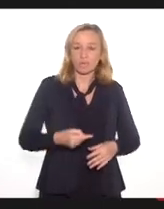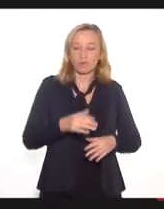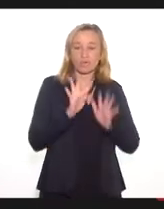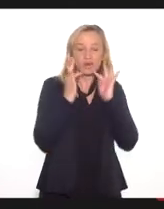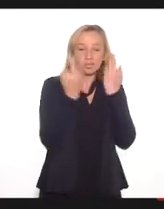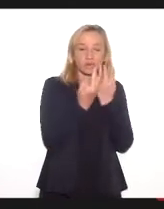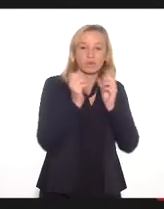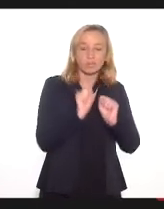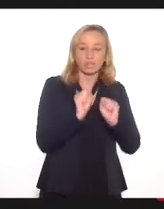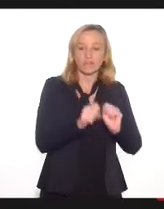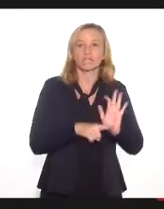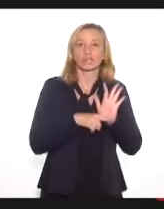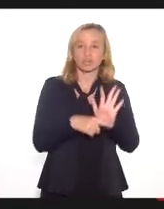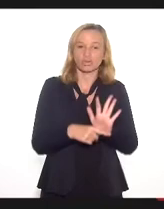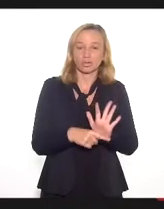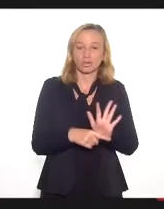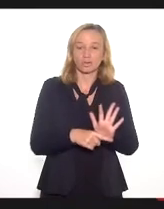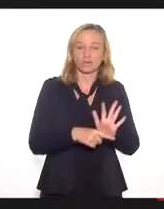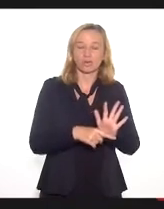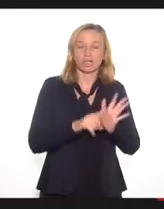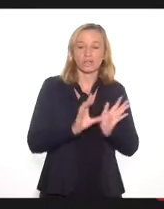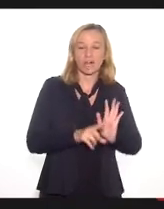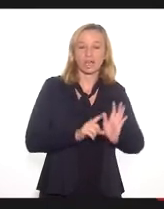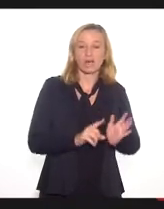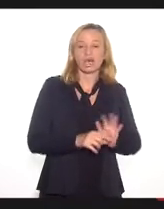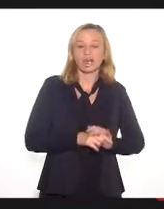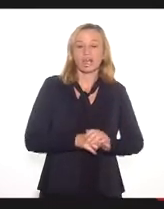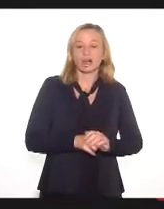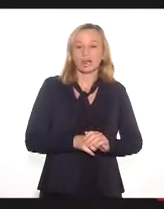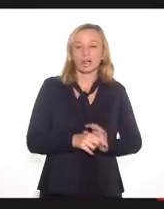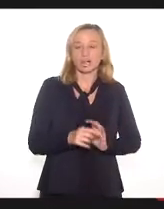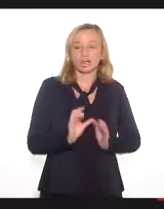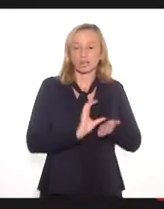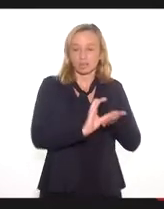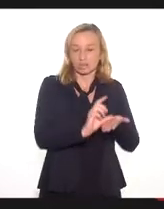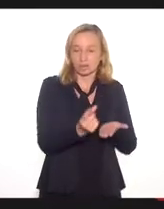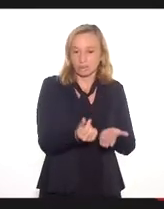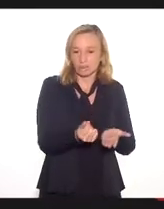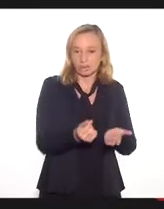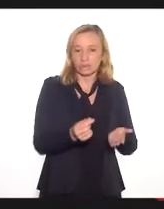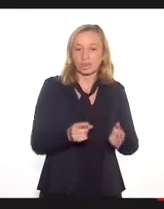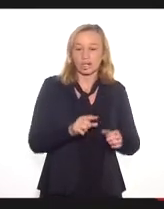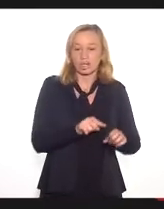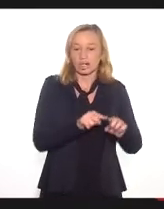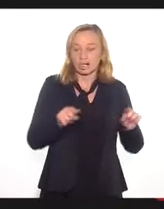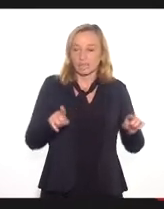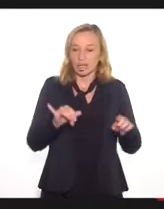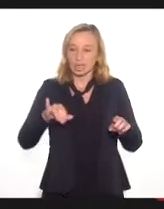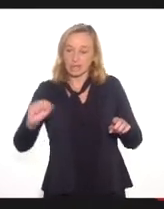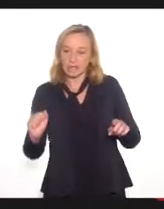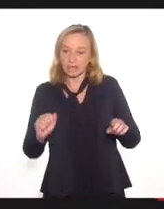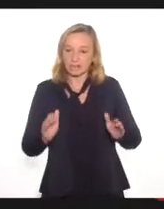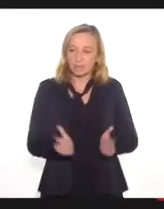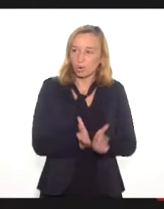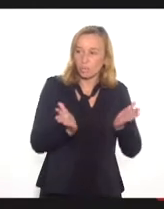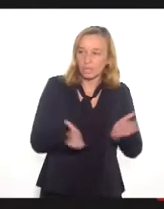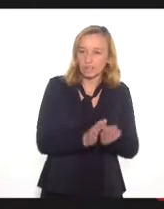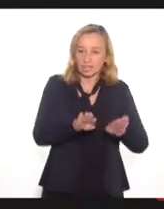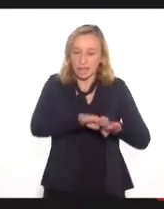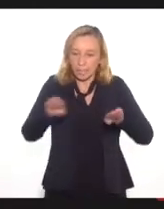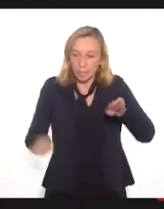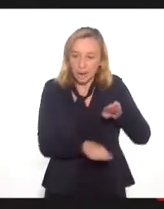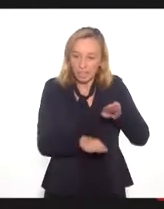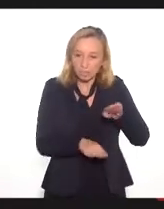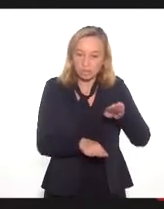assistidas por esse auxílio. Esse auxílio atua na linha da pobreza e abaixo da linha da pobreza. E